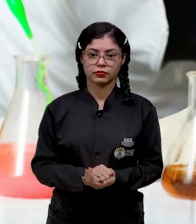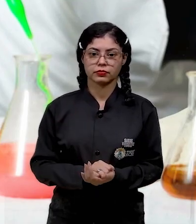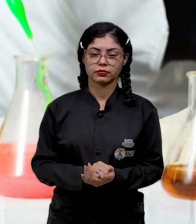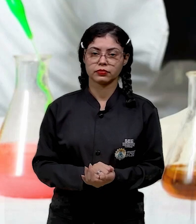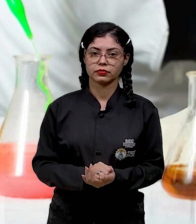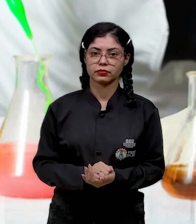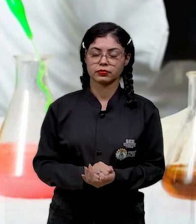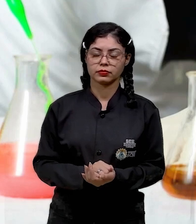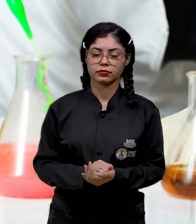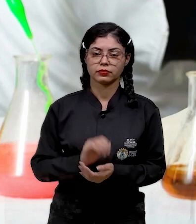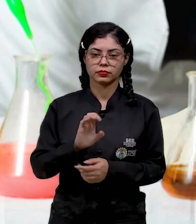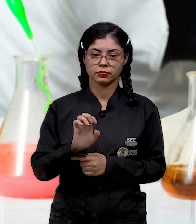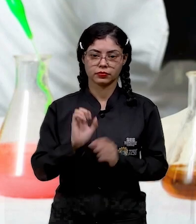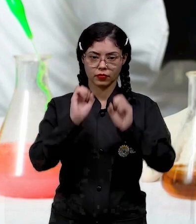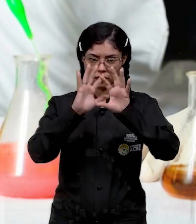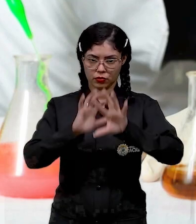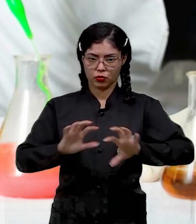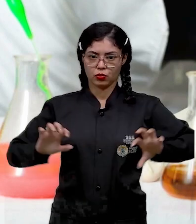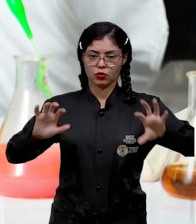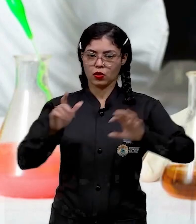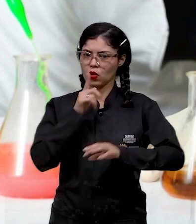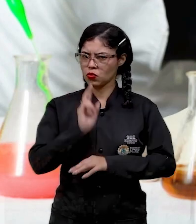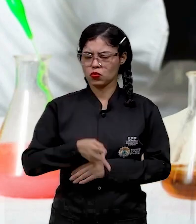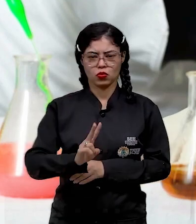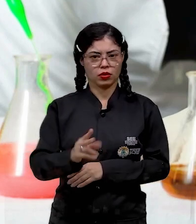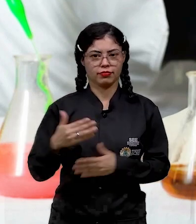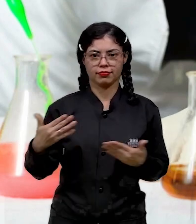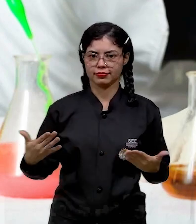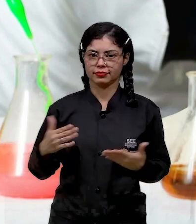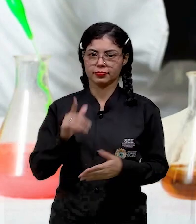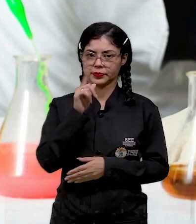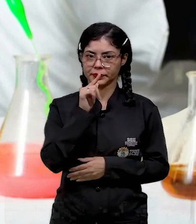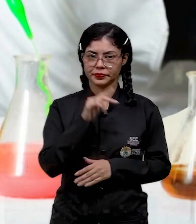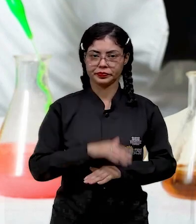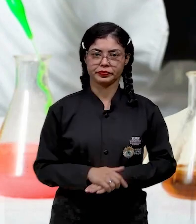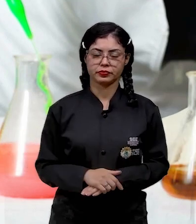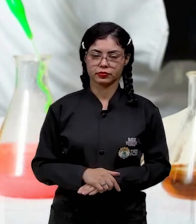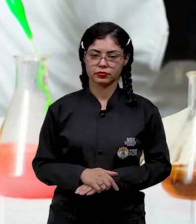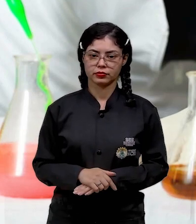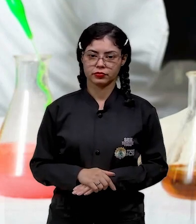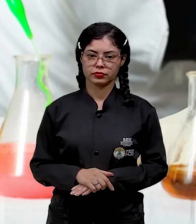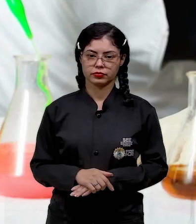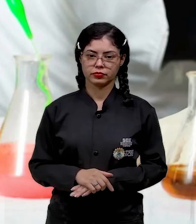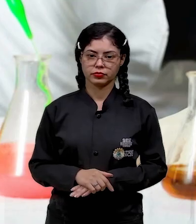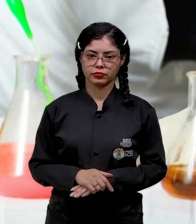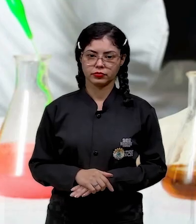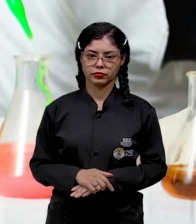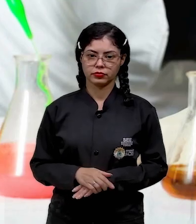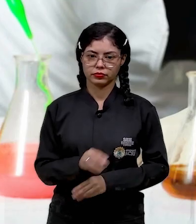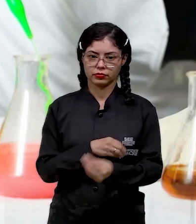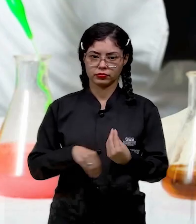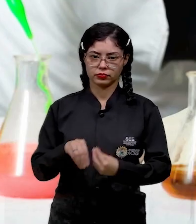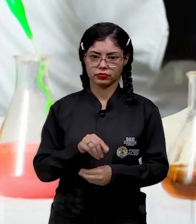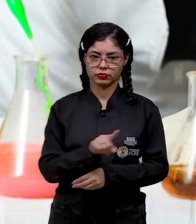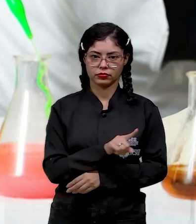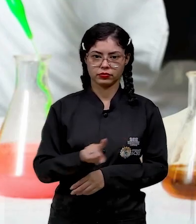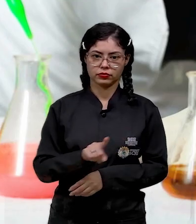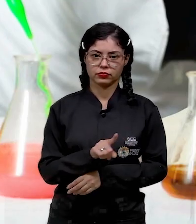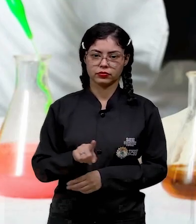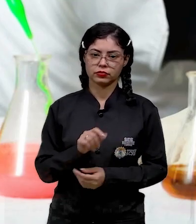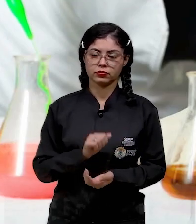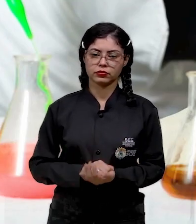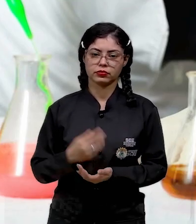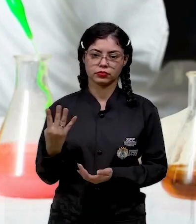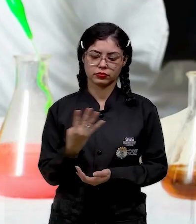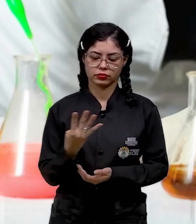ponto de ebulição, mas ela não deixa de ser água. A água continua sendo água. Então, essa daqui não é uma reação química. O 4,